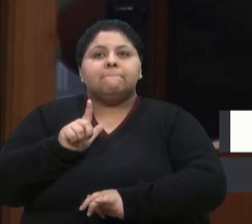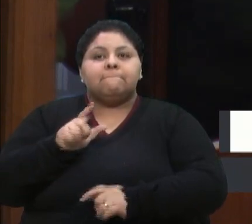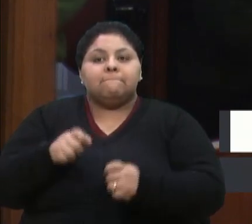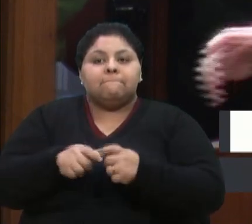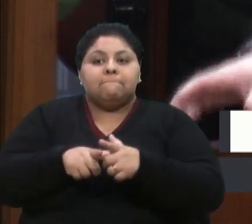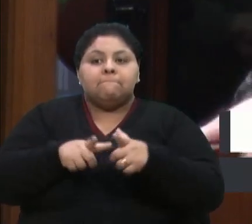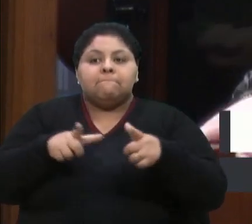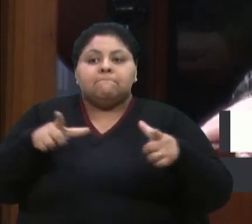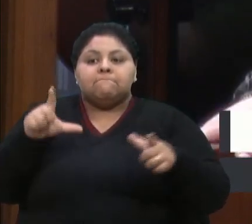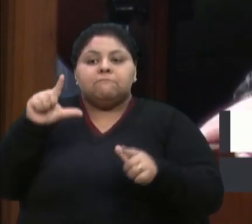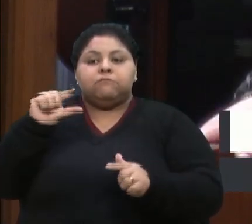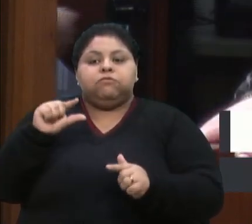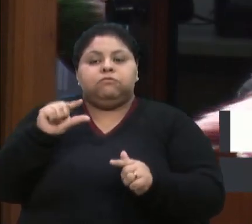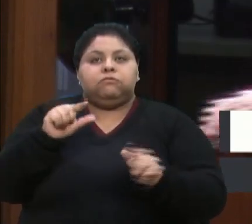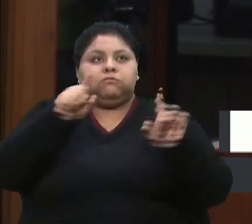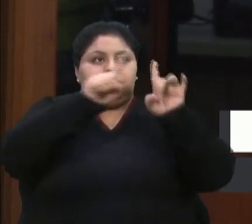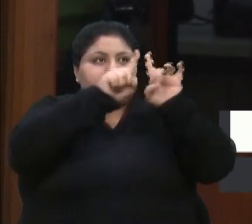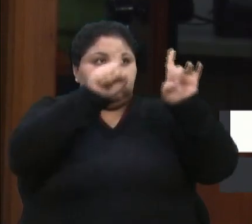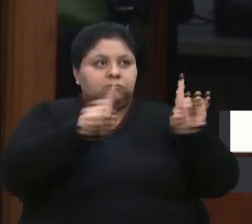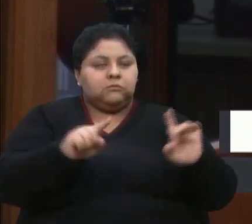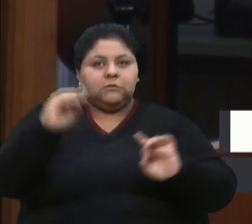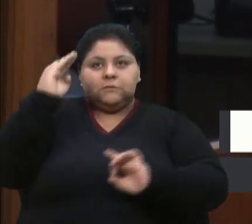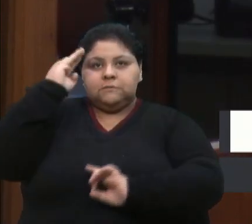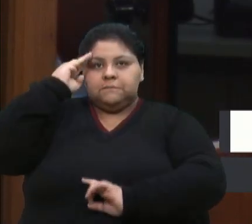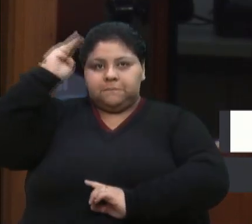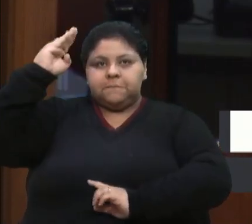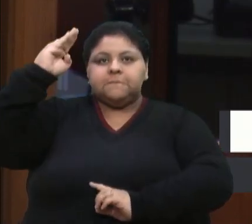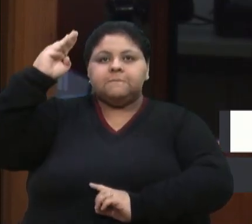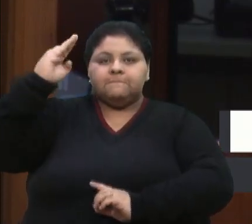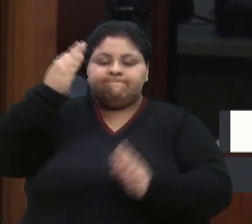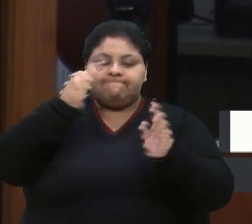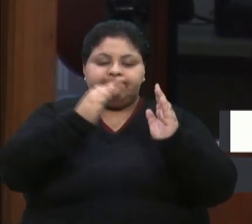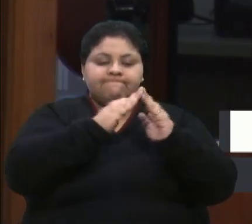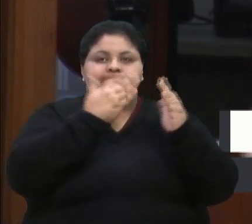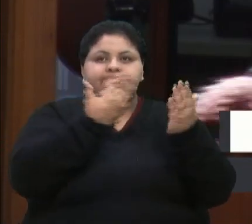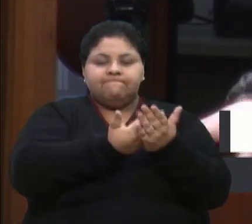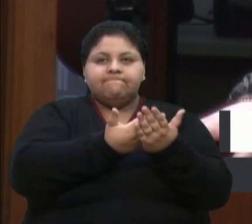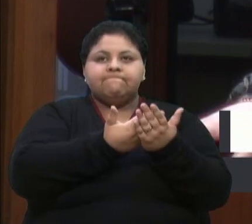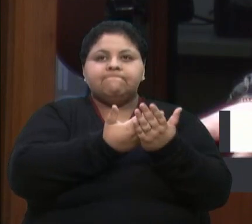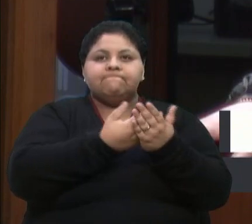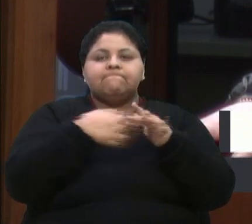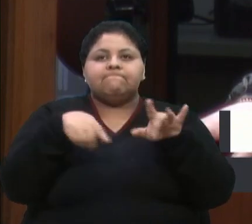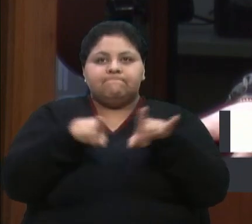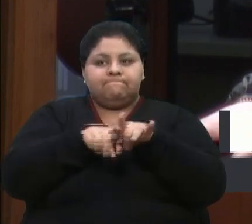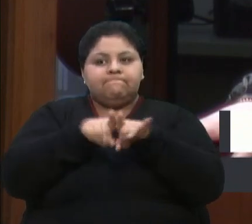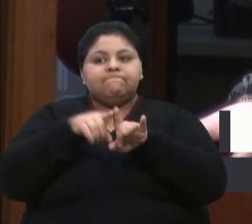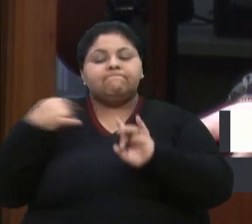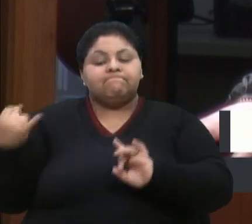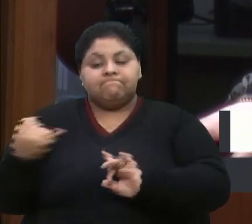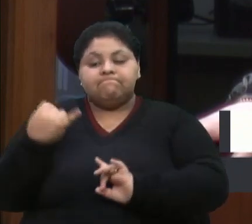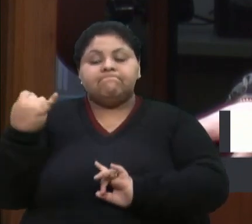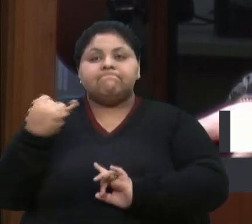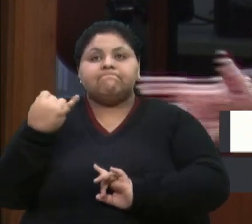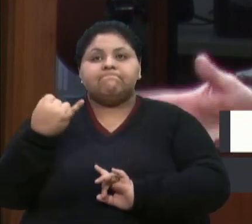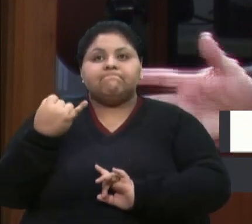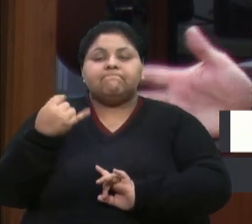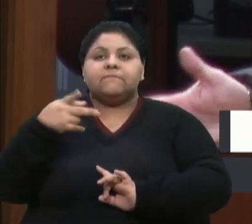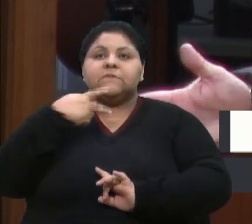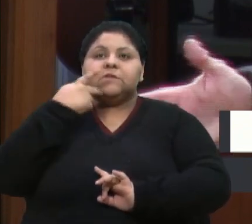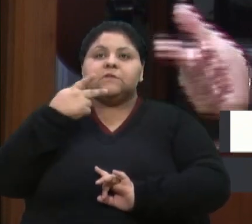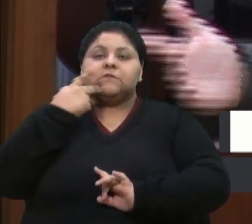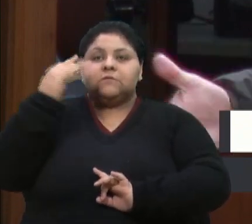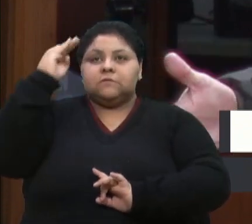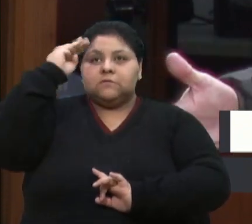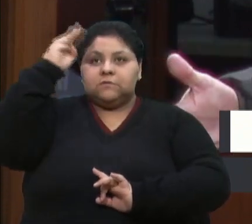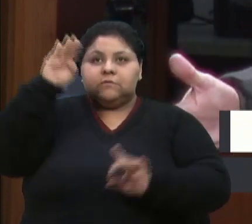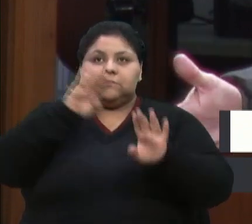aumentar um pouquinho o efetivo da guarda escolar, né? Também é importante ressaltar que a guarda escolar conta